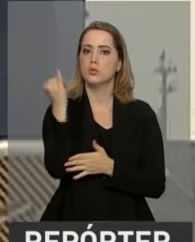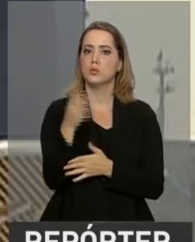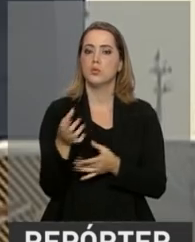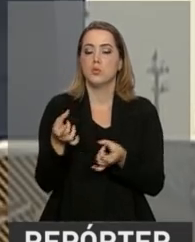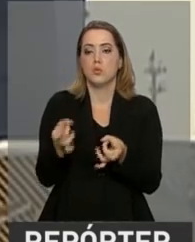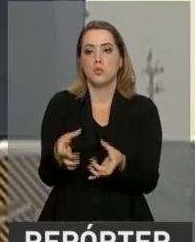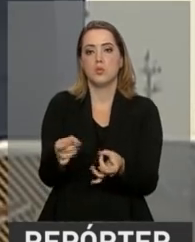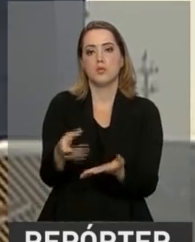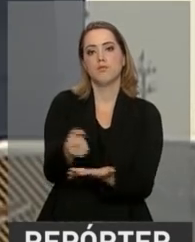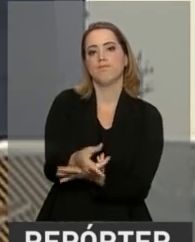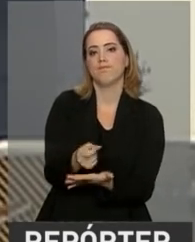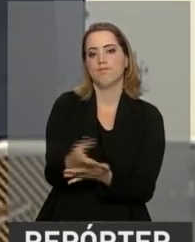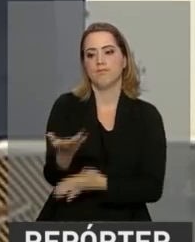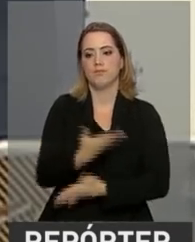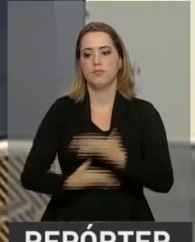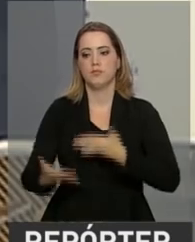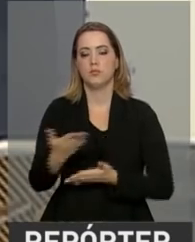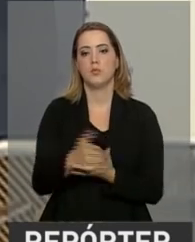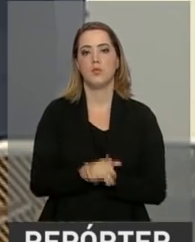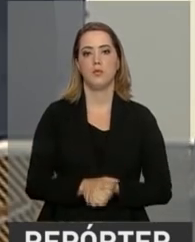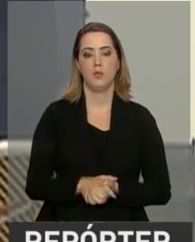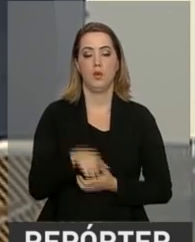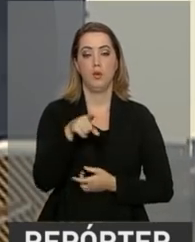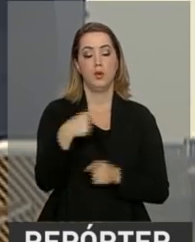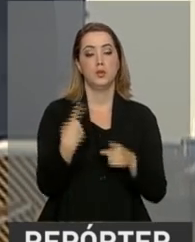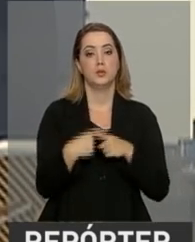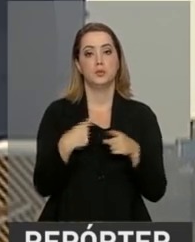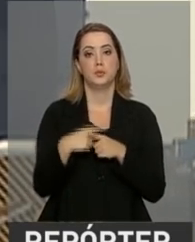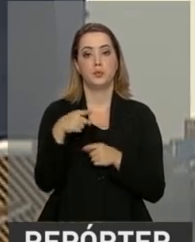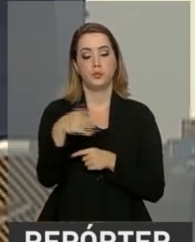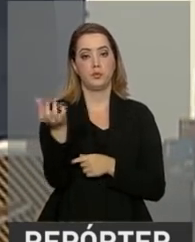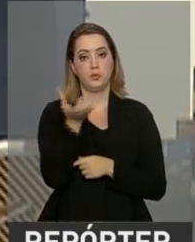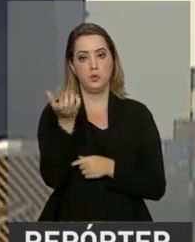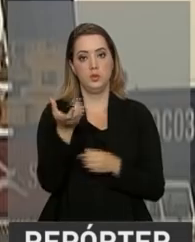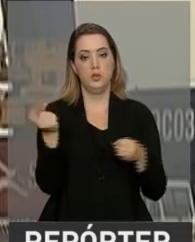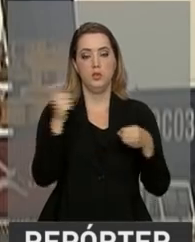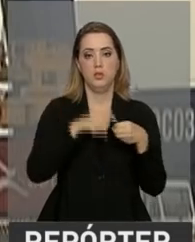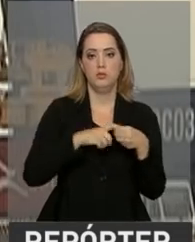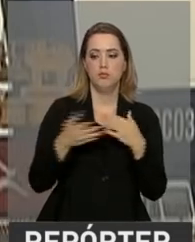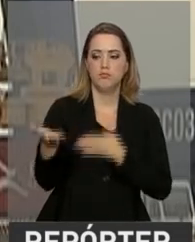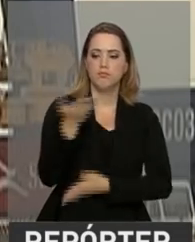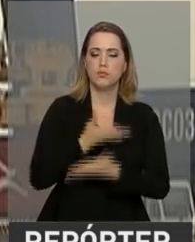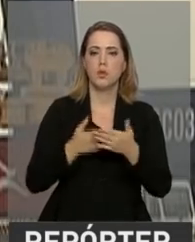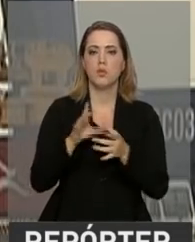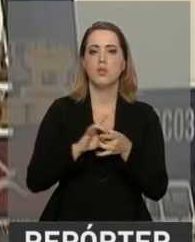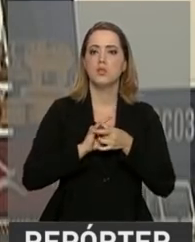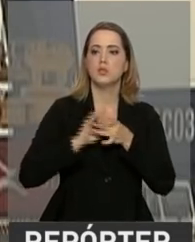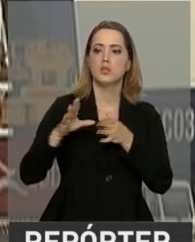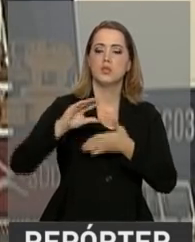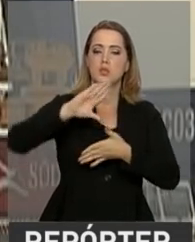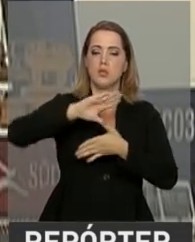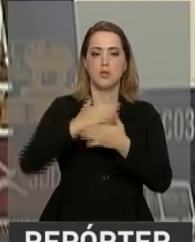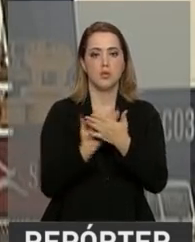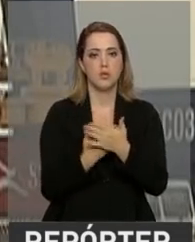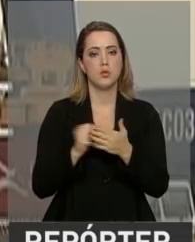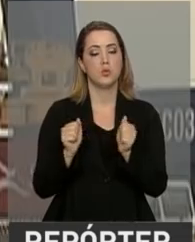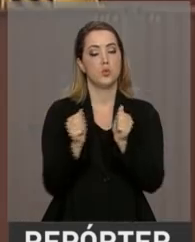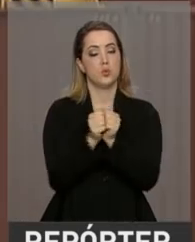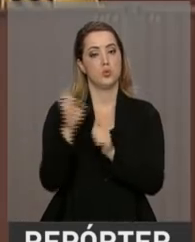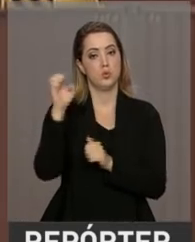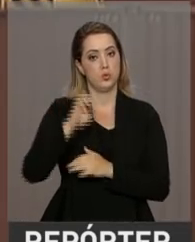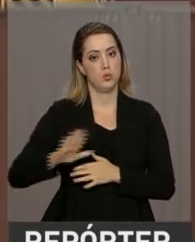exportadora. Foi por isso que o presidente defendeu a retomada das negociações para um acordo de livre comércio entre o Mercosul e a União